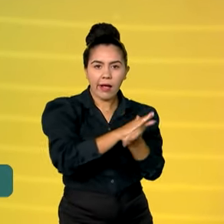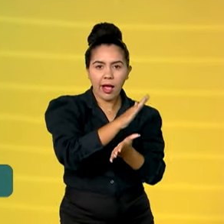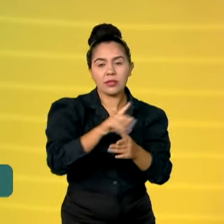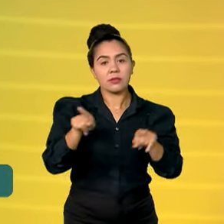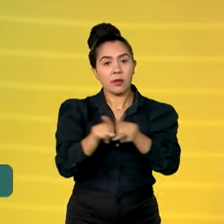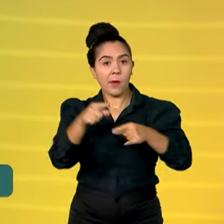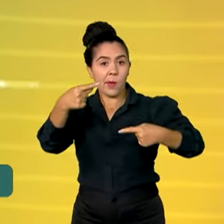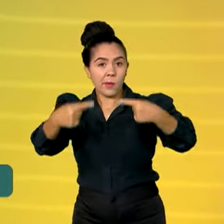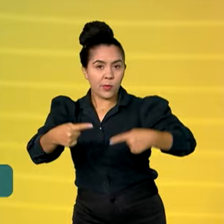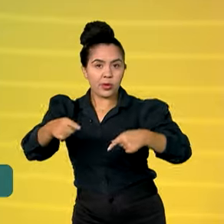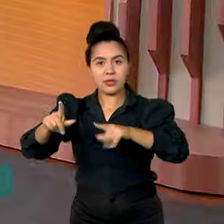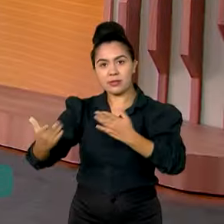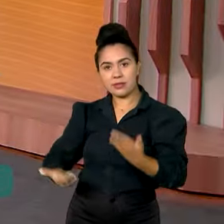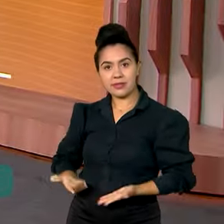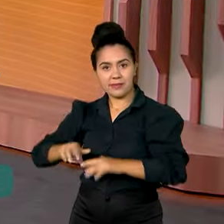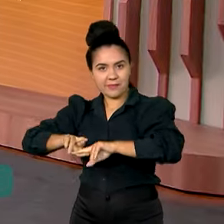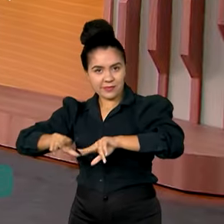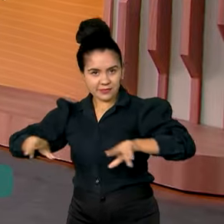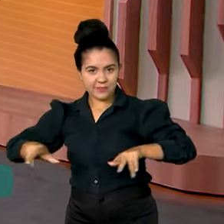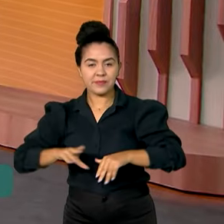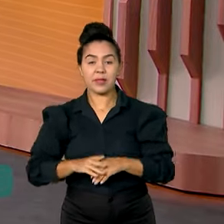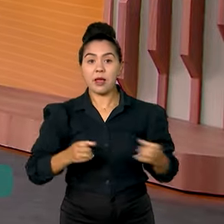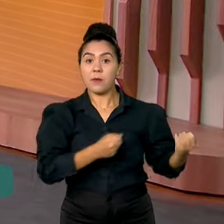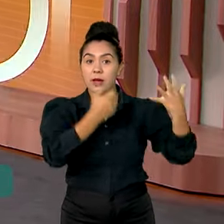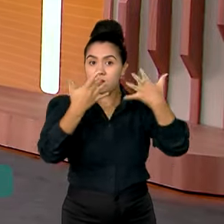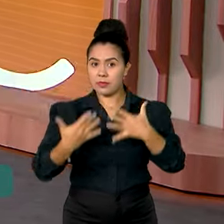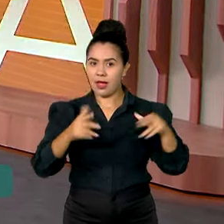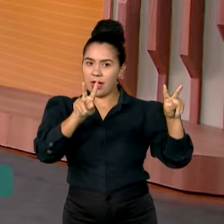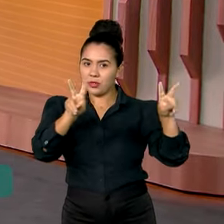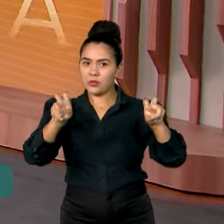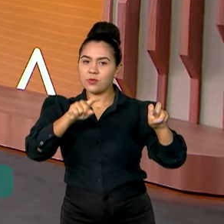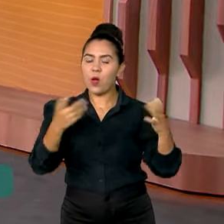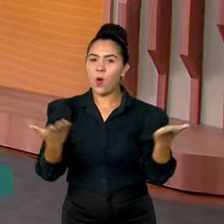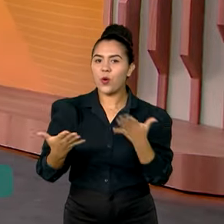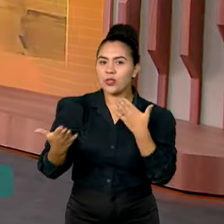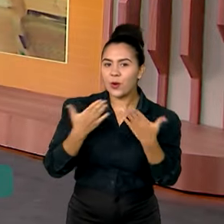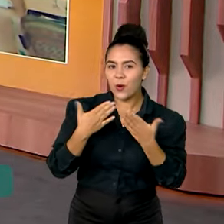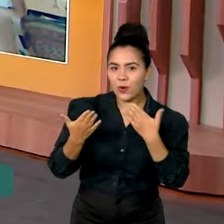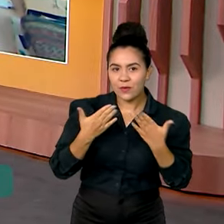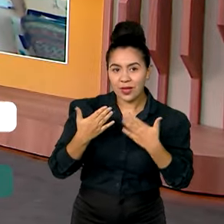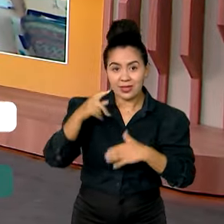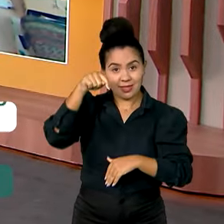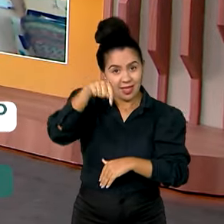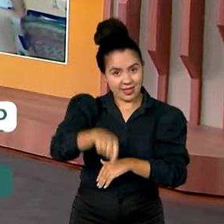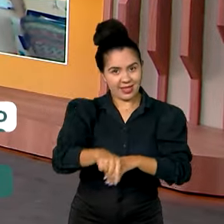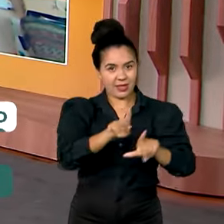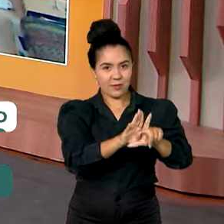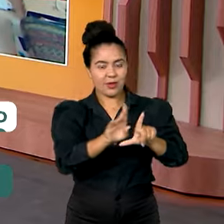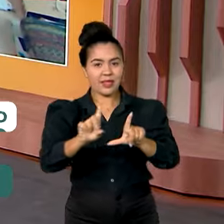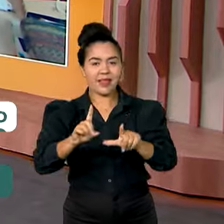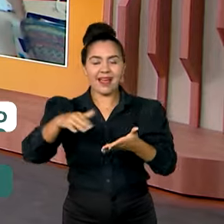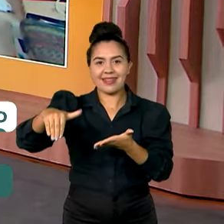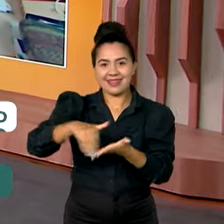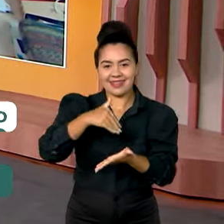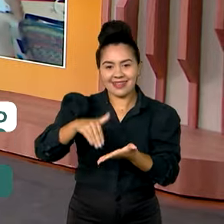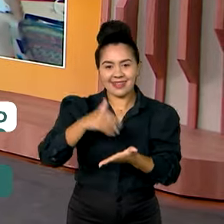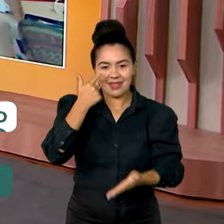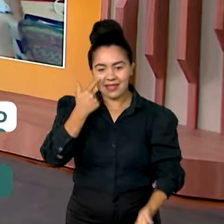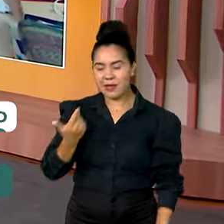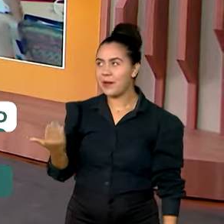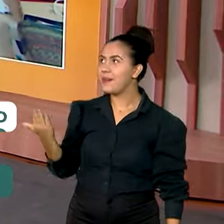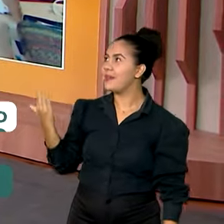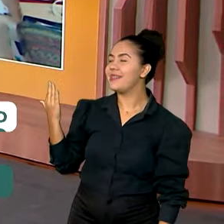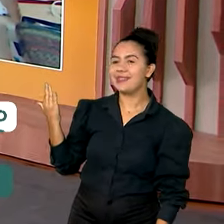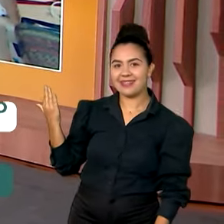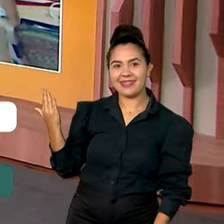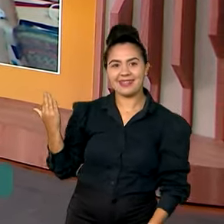políticas e serviços. Para falar sobre esse assunto, vamos conversar hoje aqui no Brasil em Dia com a secretária de Integridade